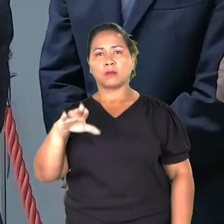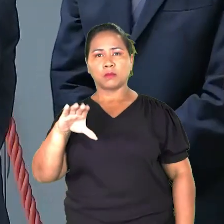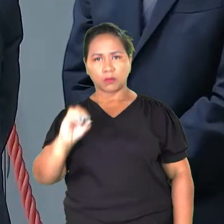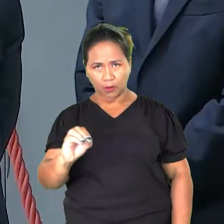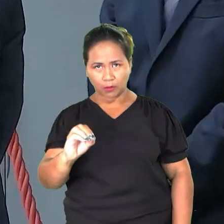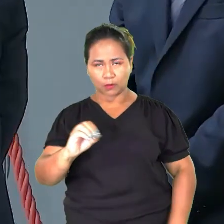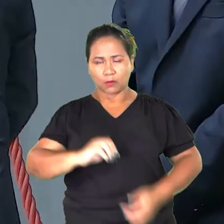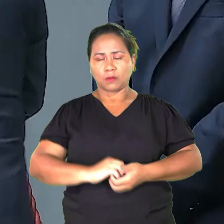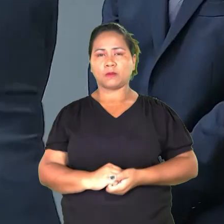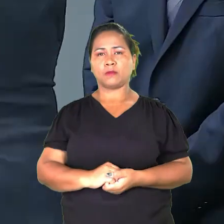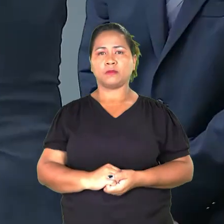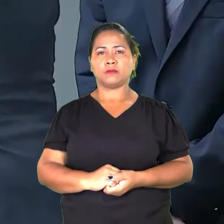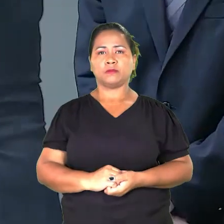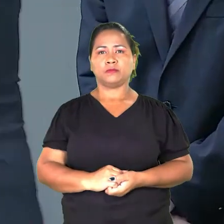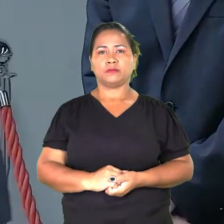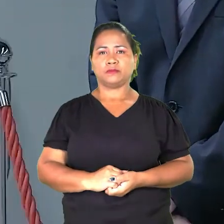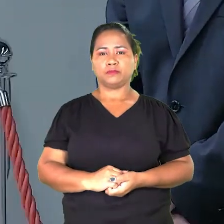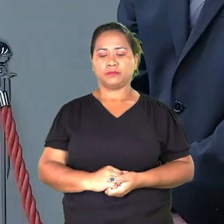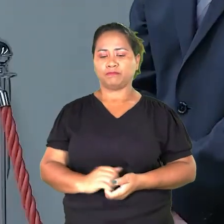Sérgio Brant de Carvalho Galícia.